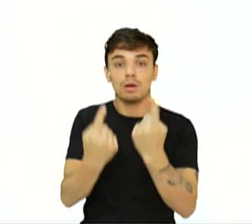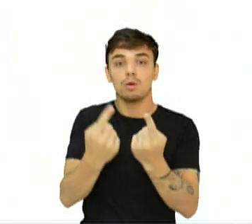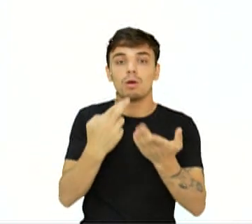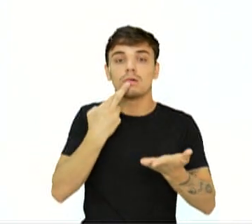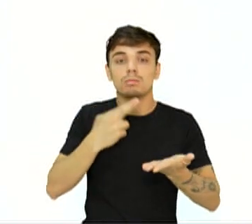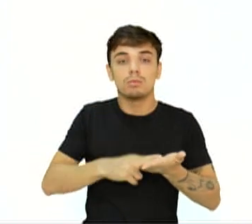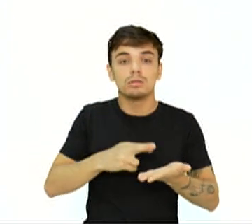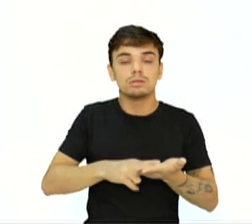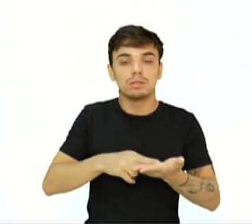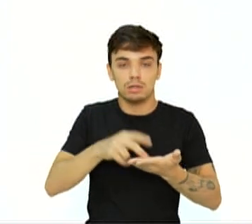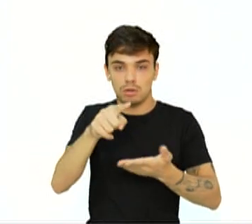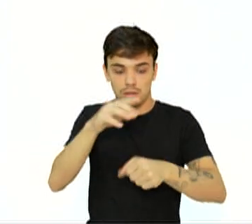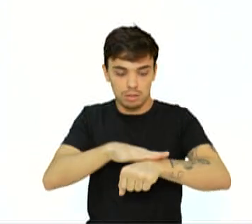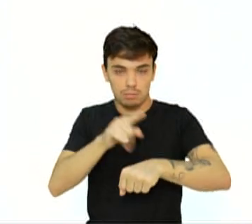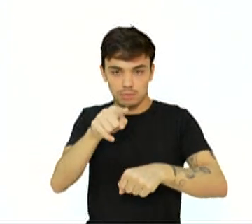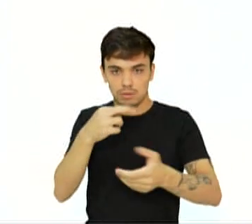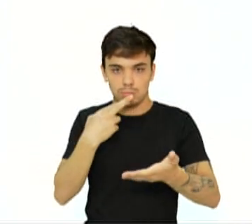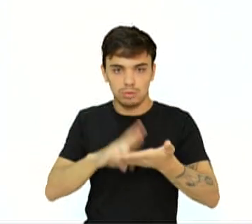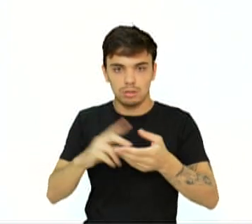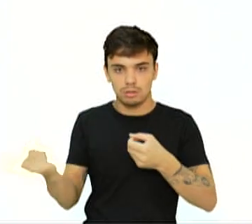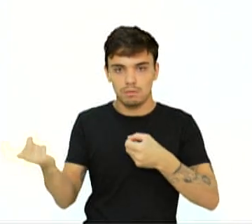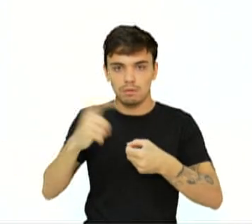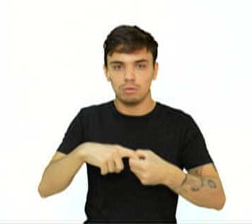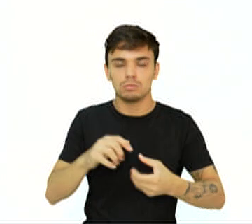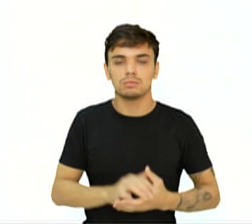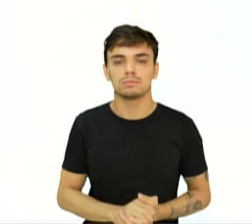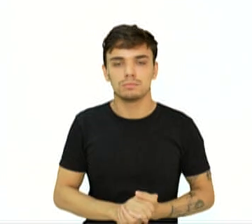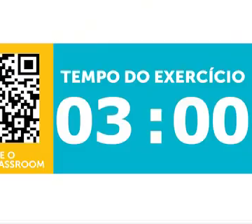certa? Tempo para vocês fazerem, ok?